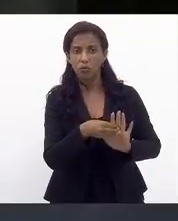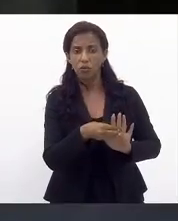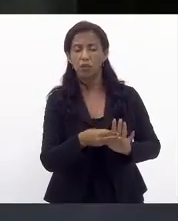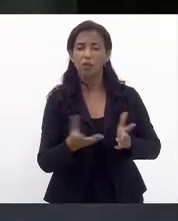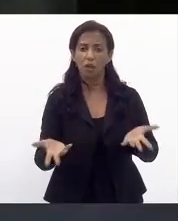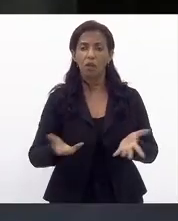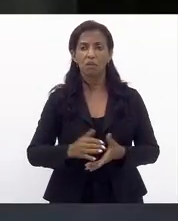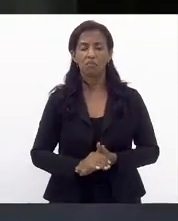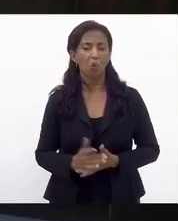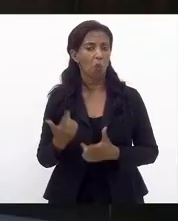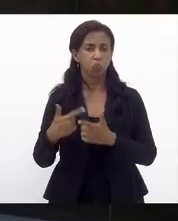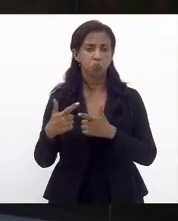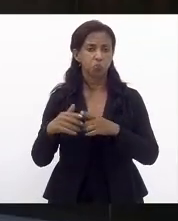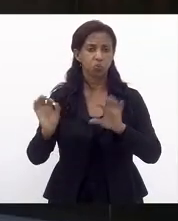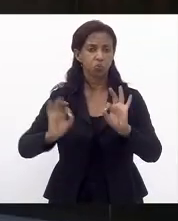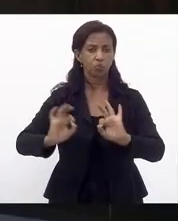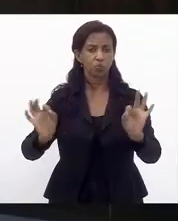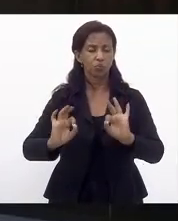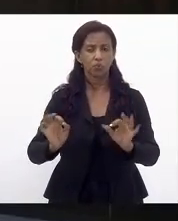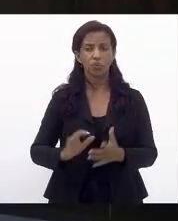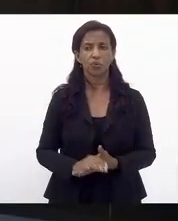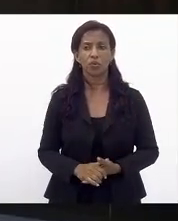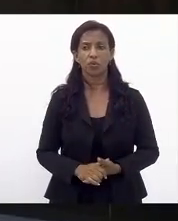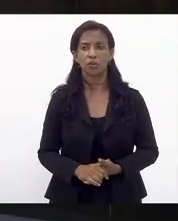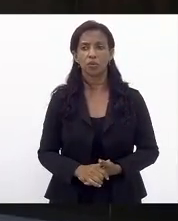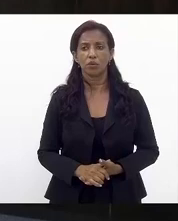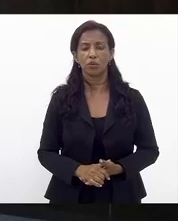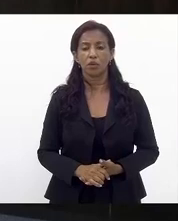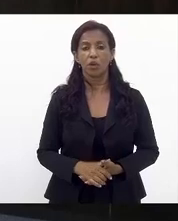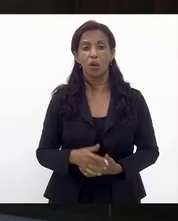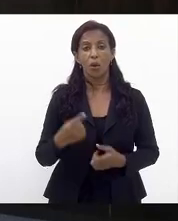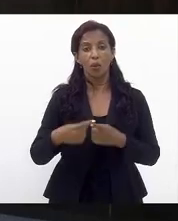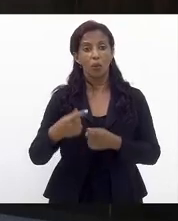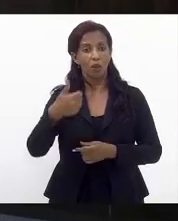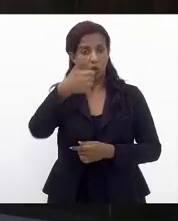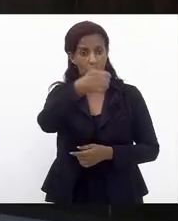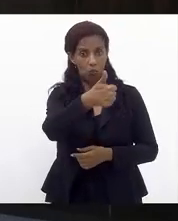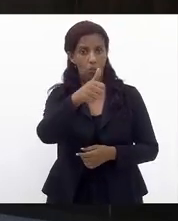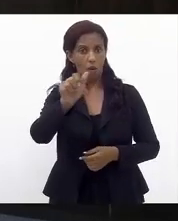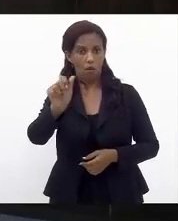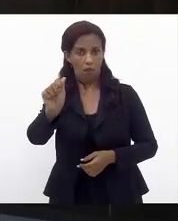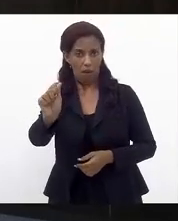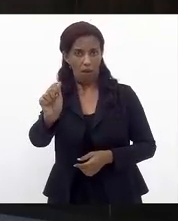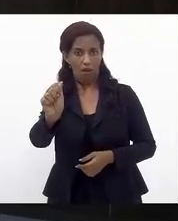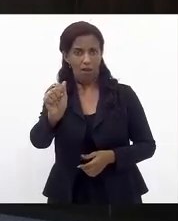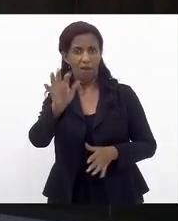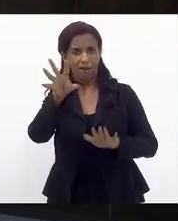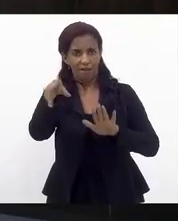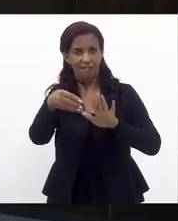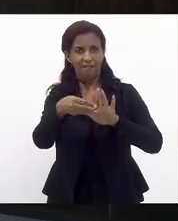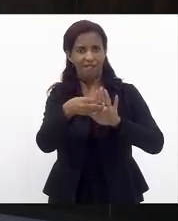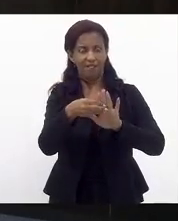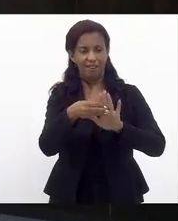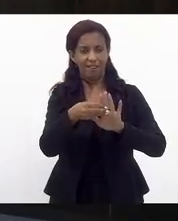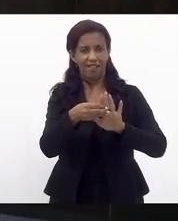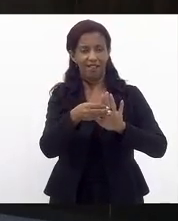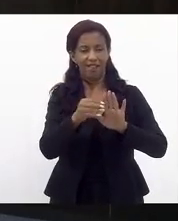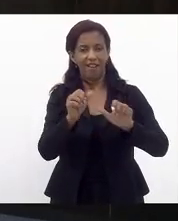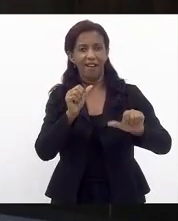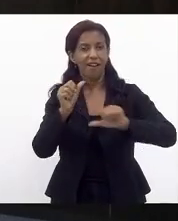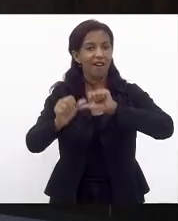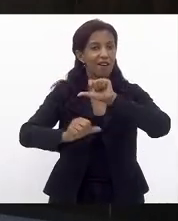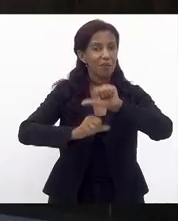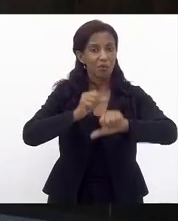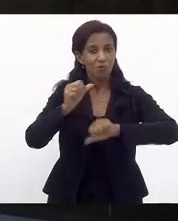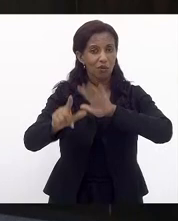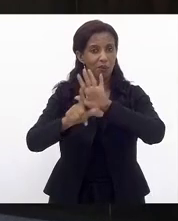ser porque lá no nós fizemos questão e modificado